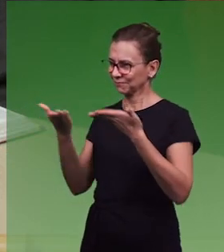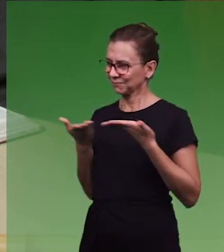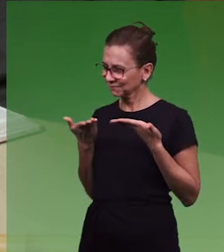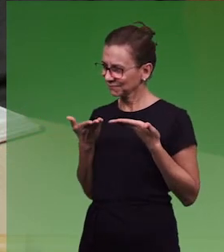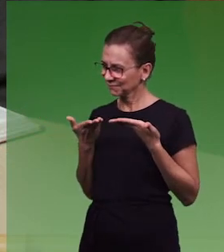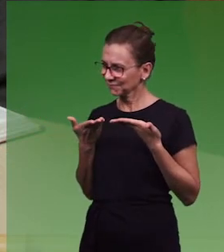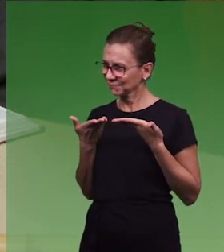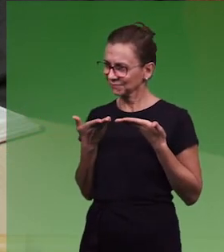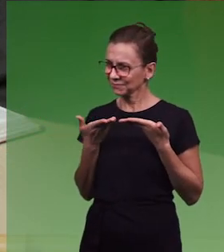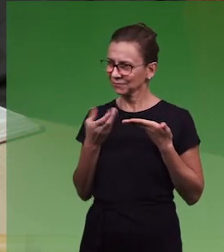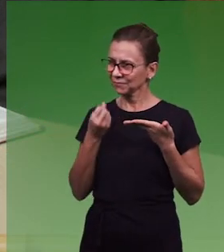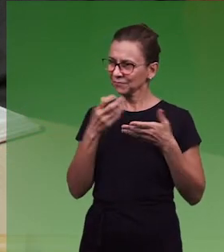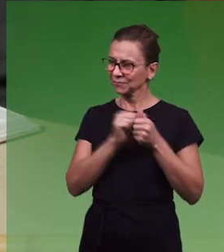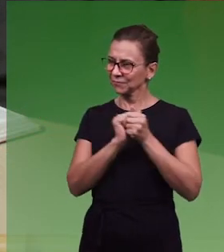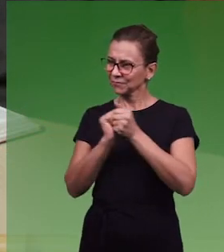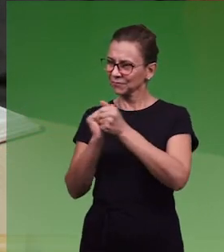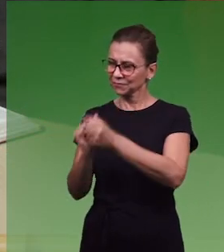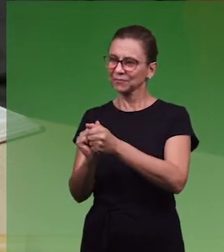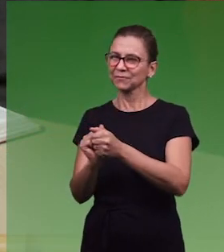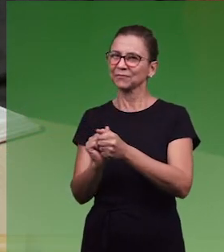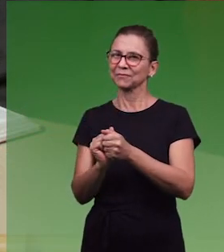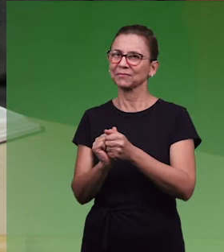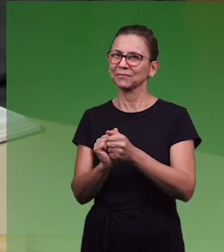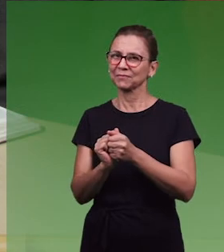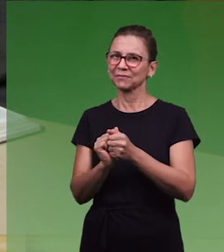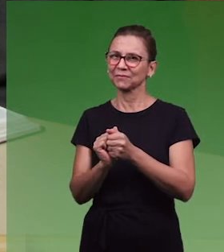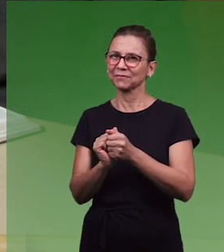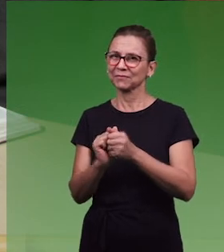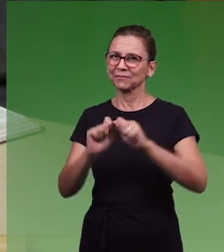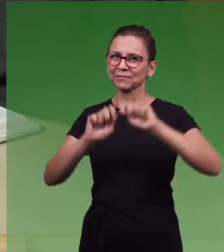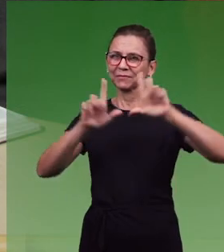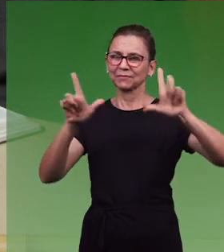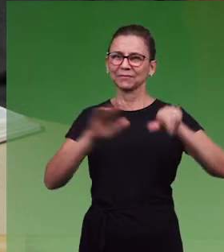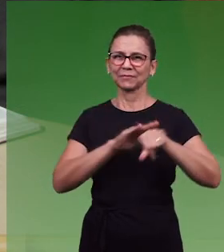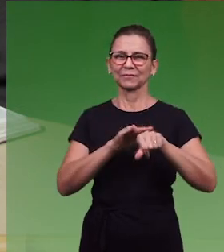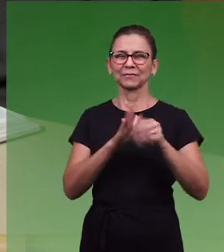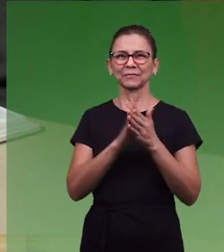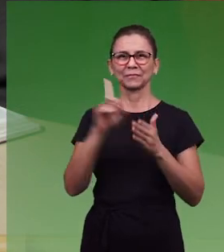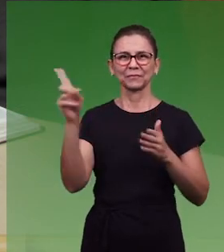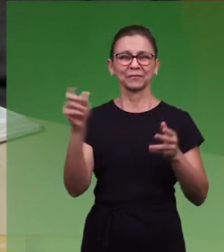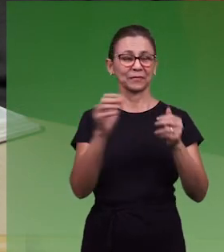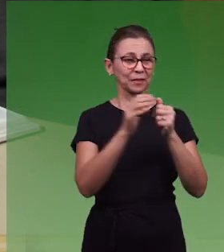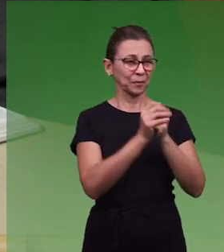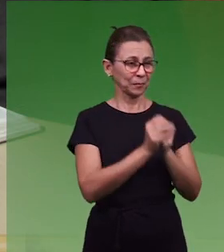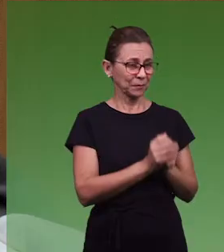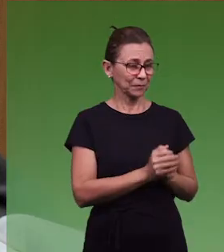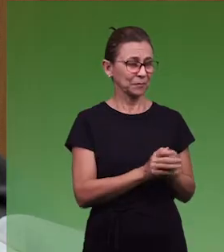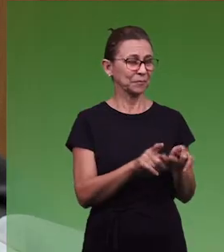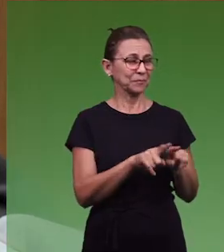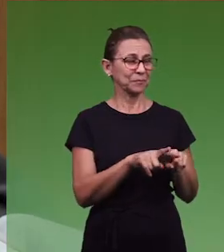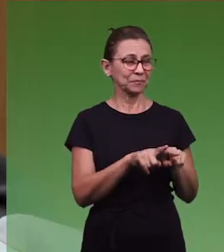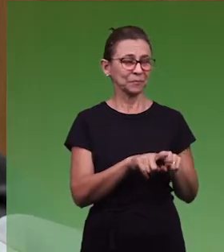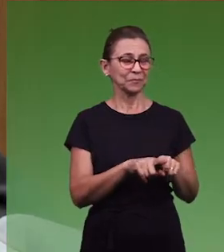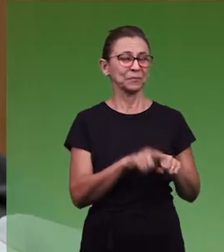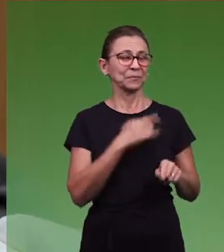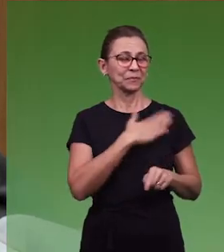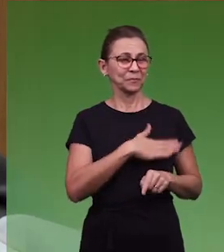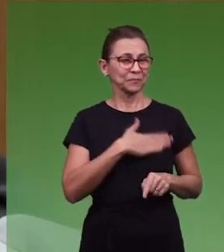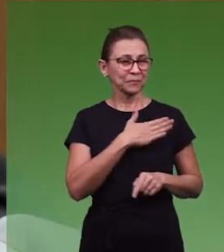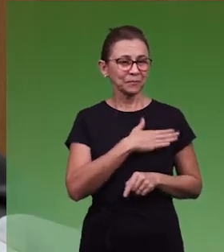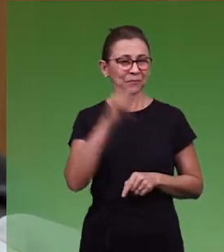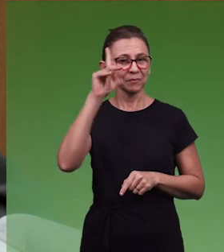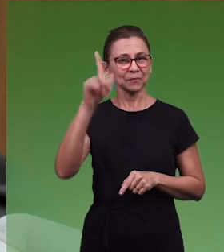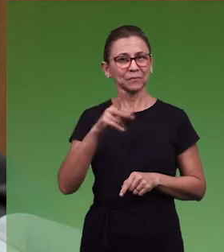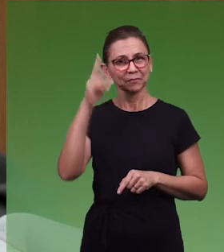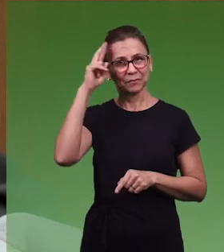bom estar junto contigo, junto com o companheiro aqui no programa Conversas Bíblicas. Amém. Igualmente, a paz do Senhor e a